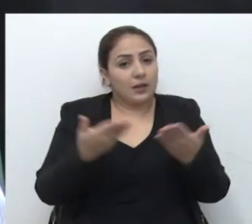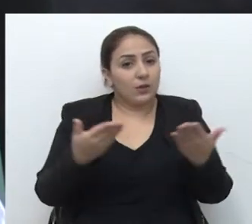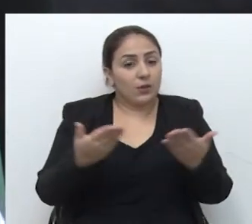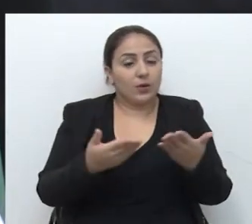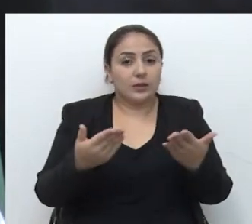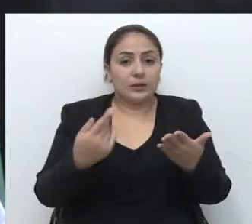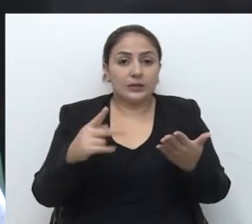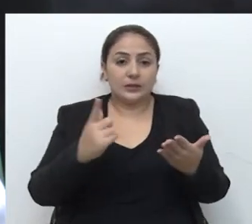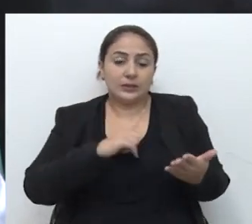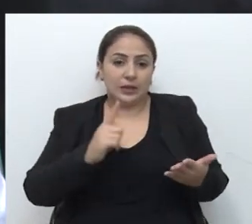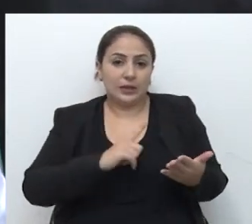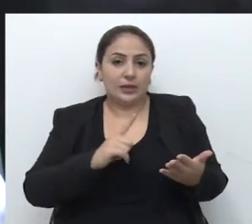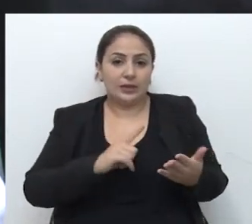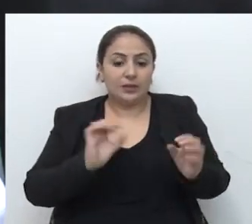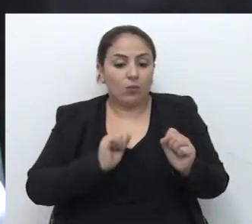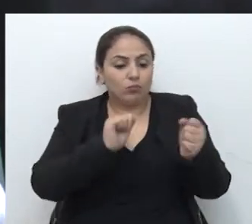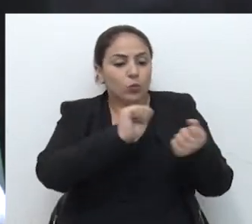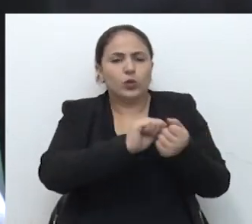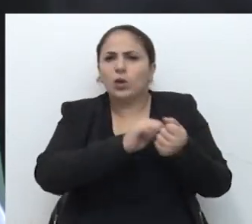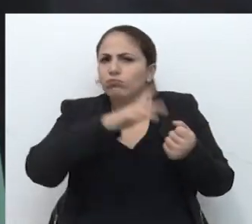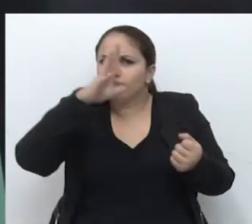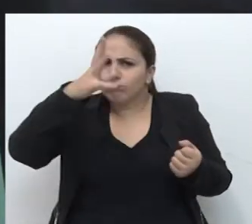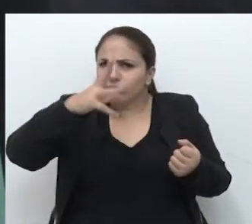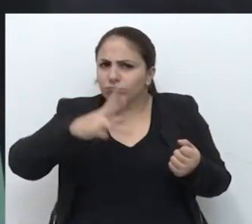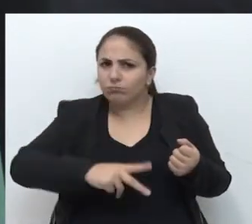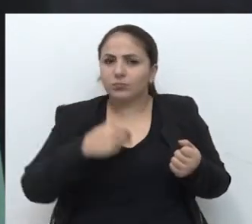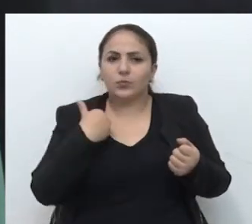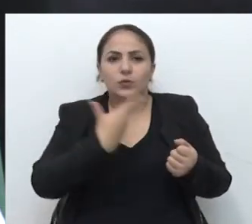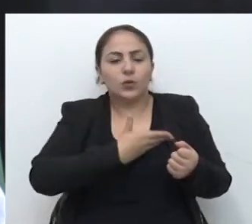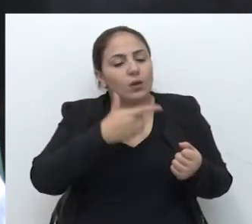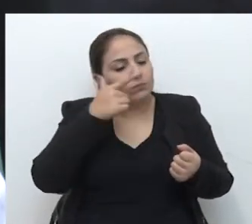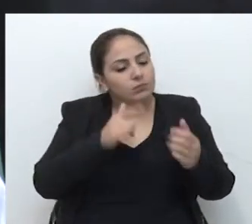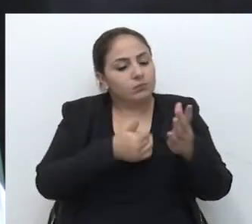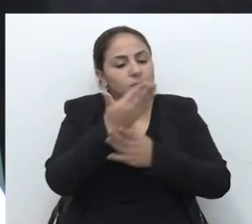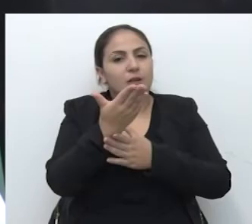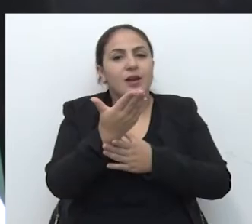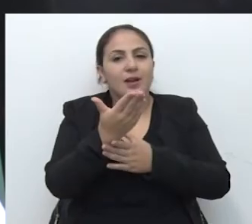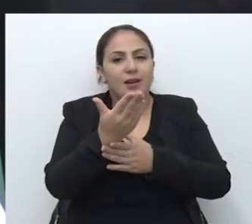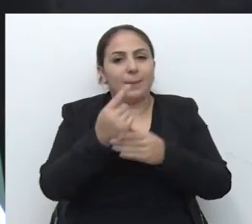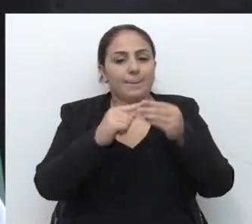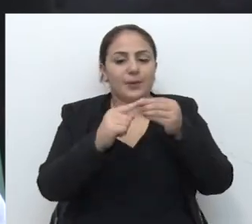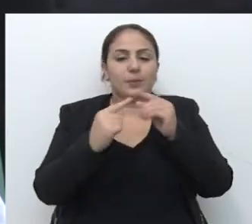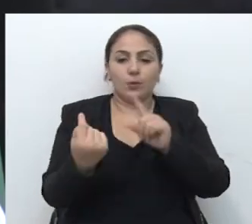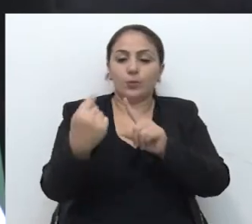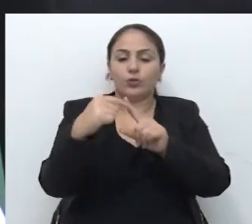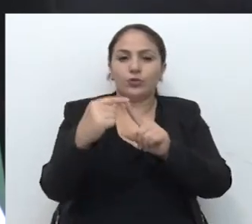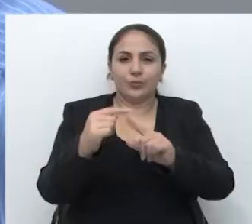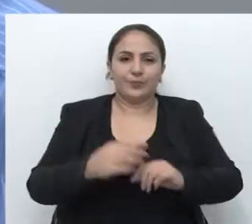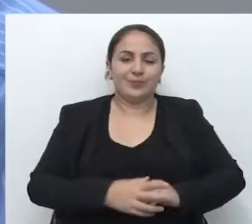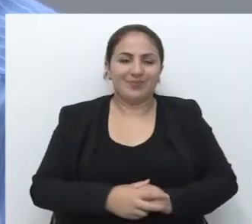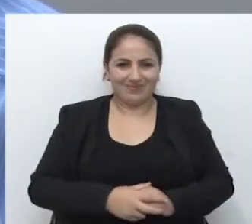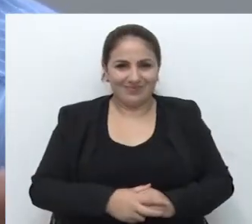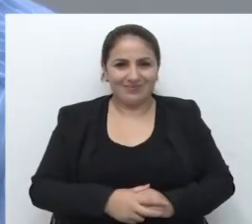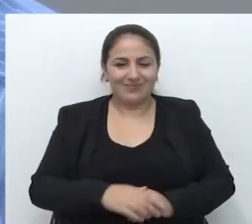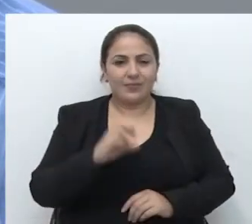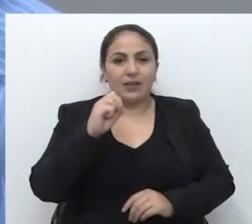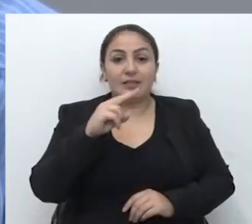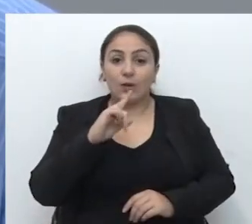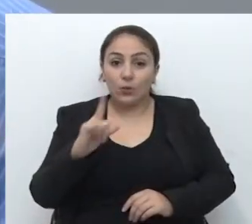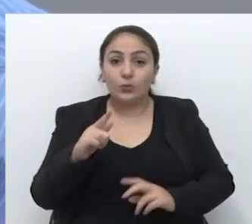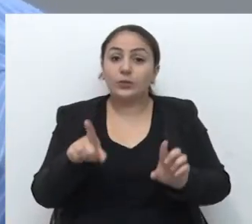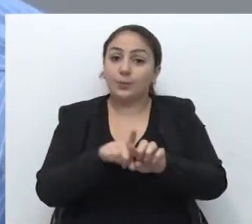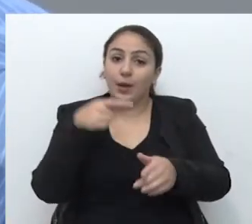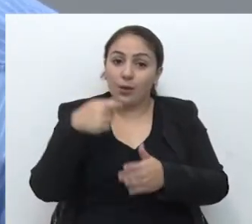Agora, com essa união de todos, nós vamos começar a criar algumas prioridades. Saul